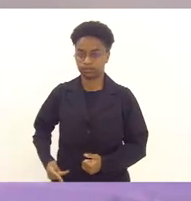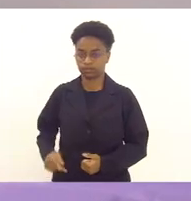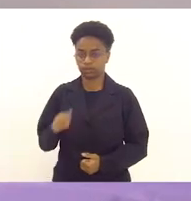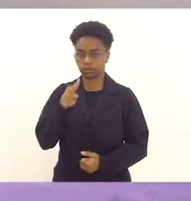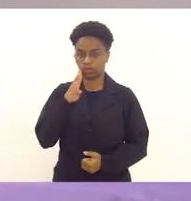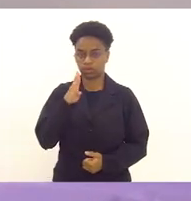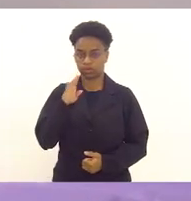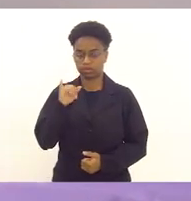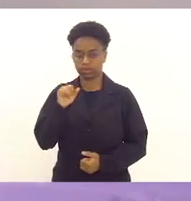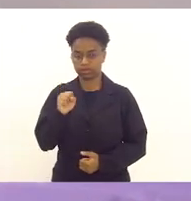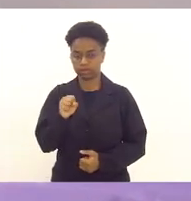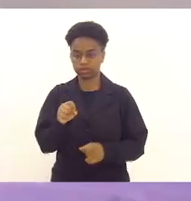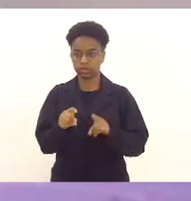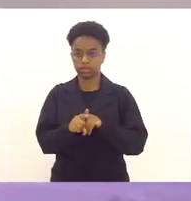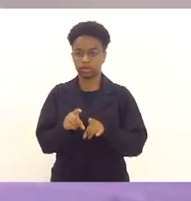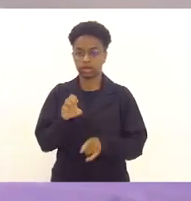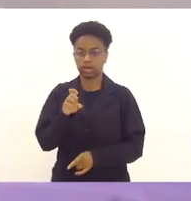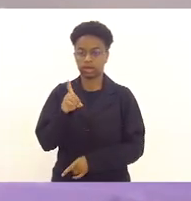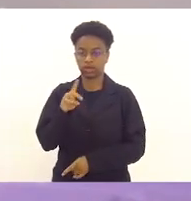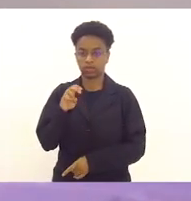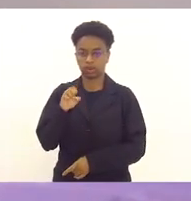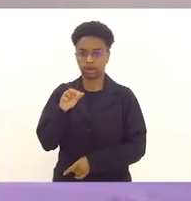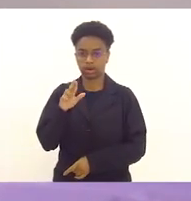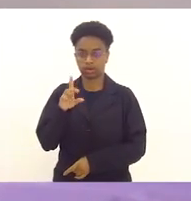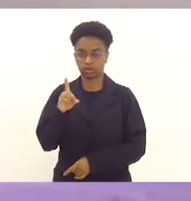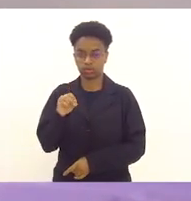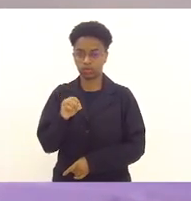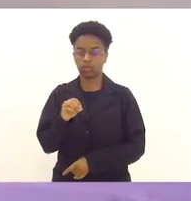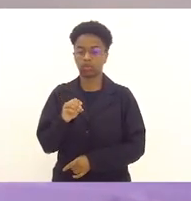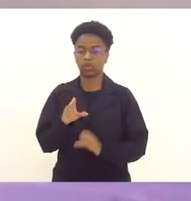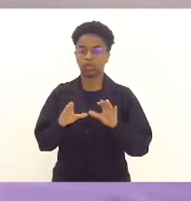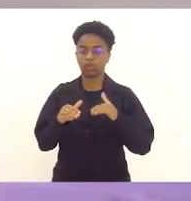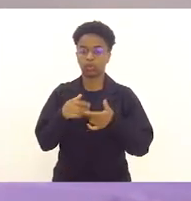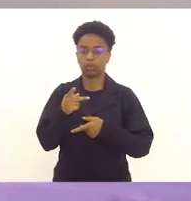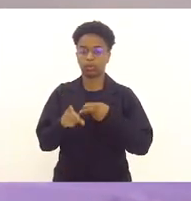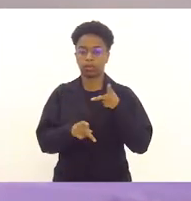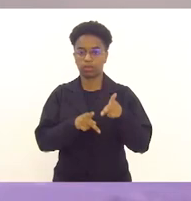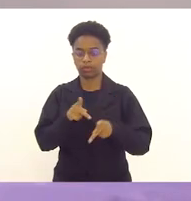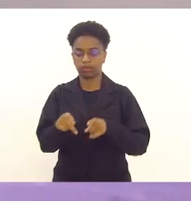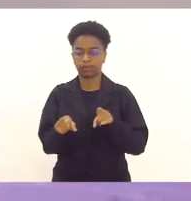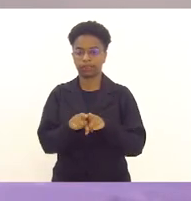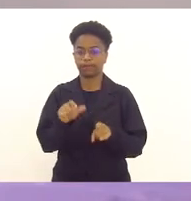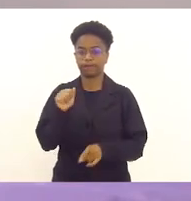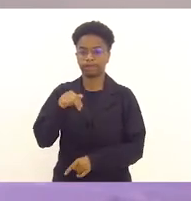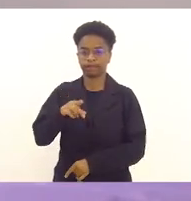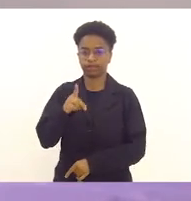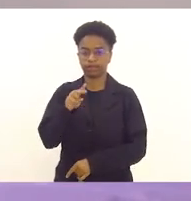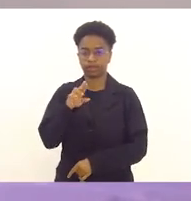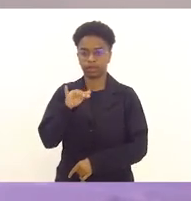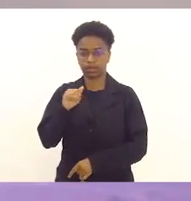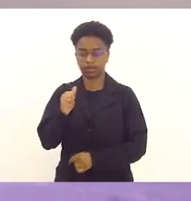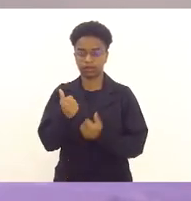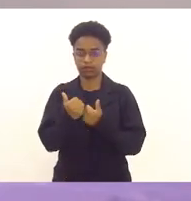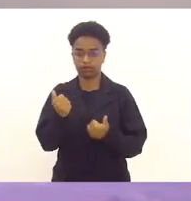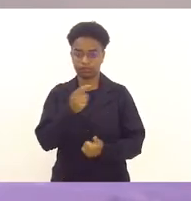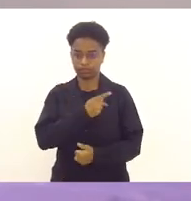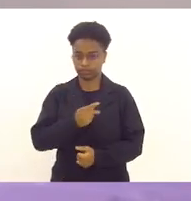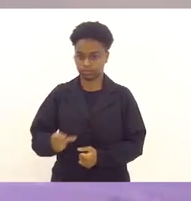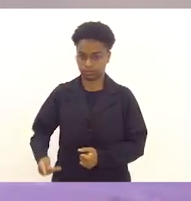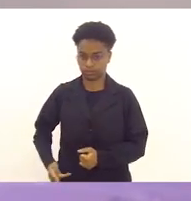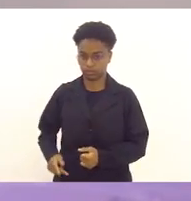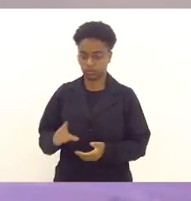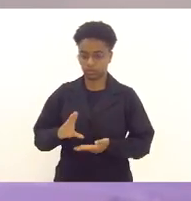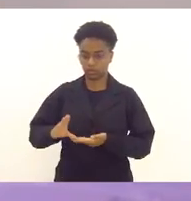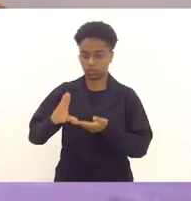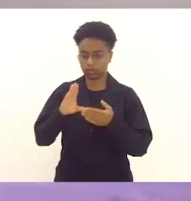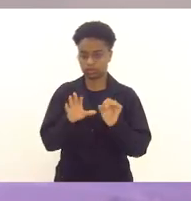Ubis Eduardo Fernando Soares das brigadas populares Andreia Vieira vice-presidente do